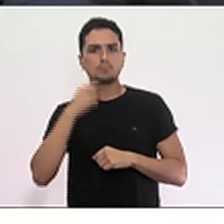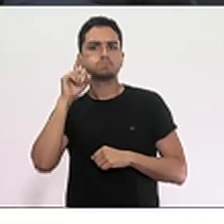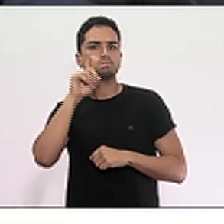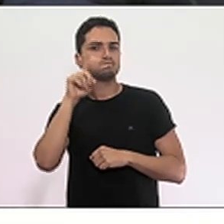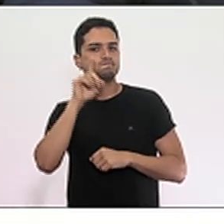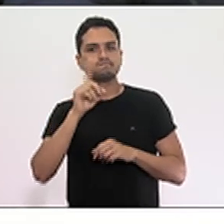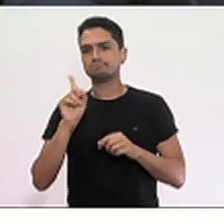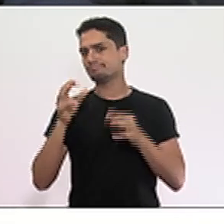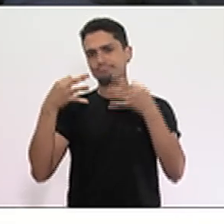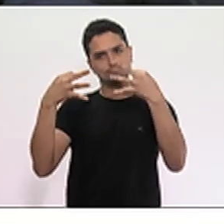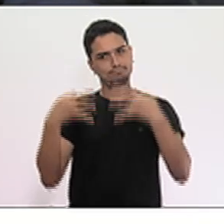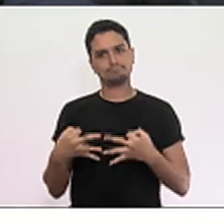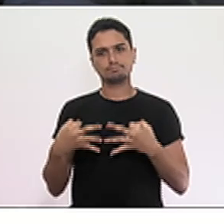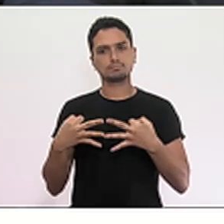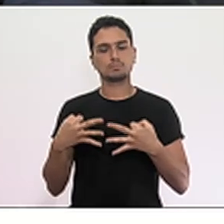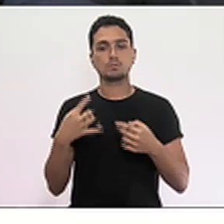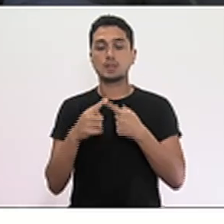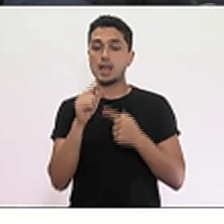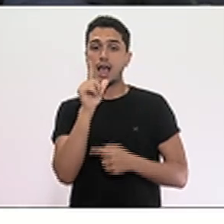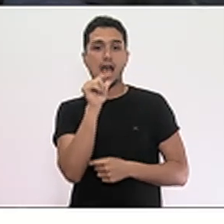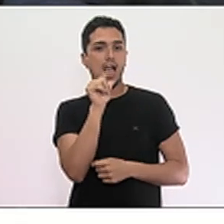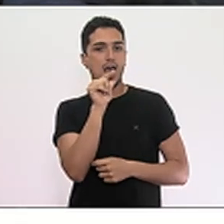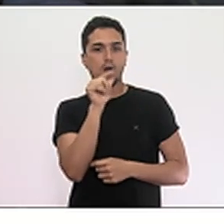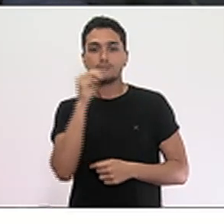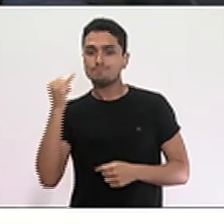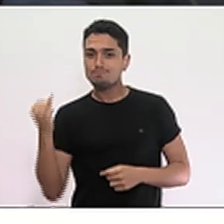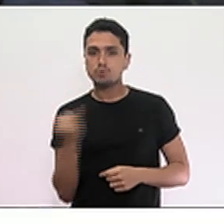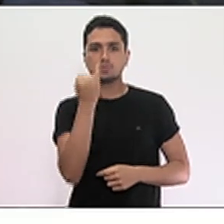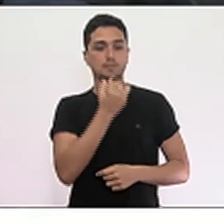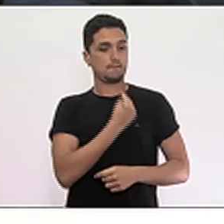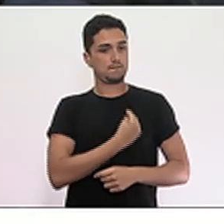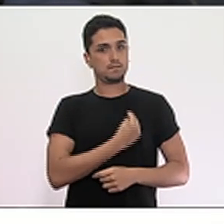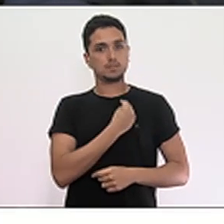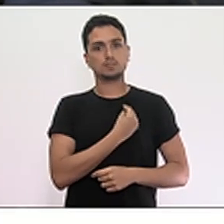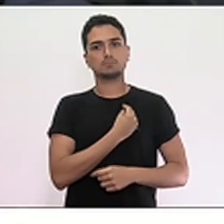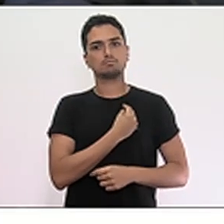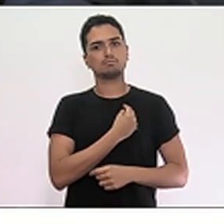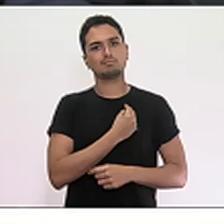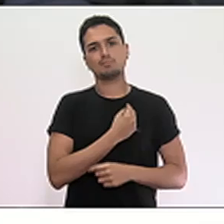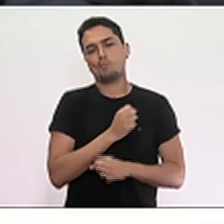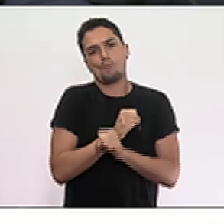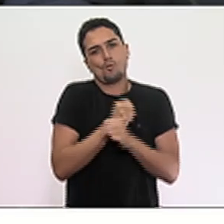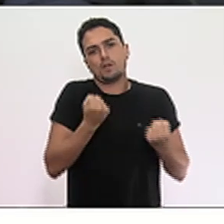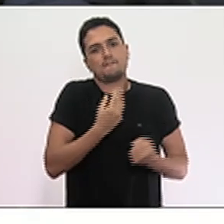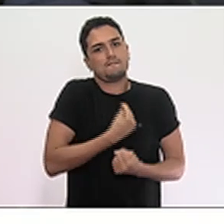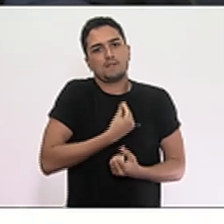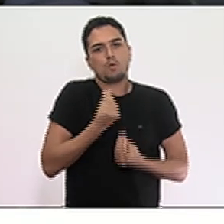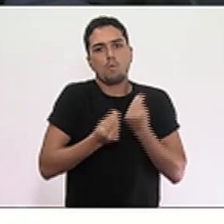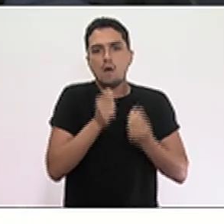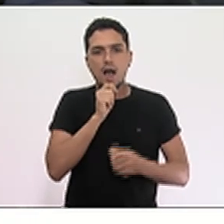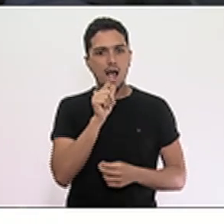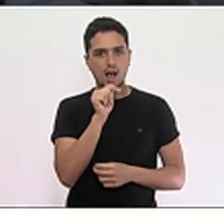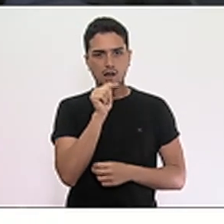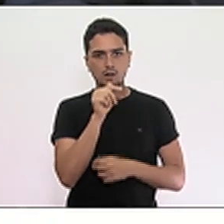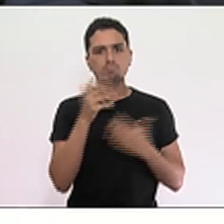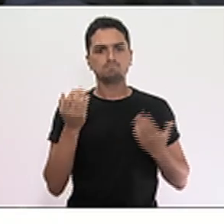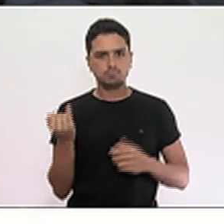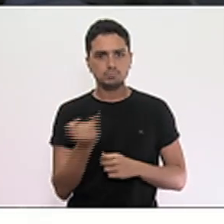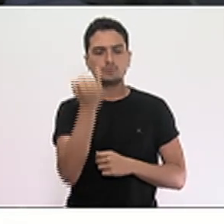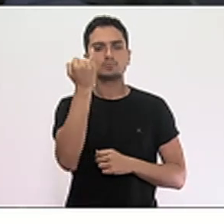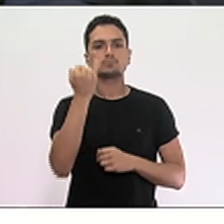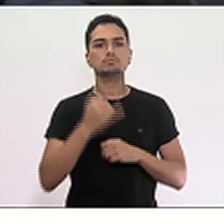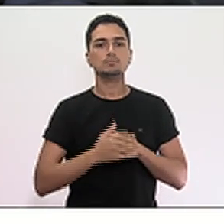bem, ninguém vive sem água. Então, isso é um dever do Estado. Então, eu acho que é importante esse debate. Nós